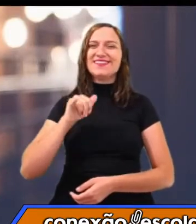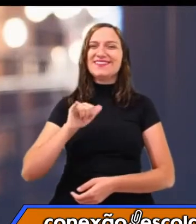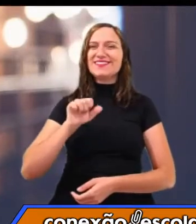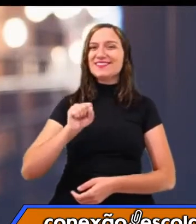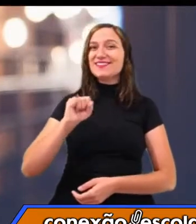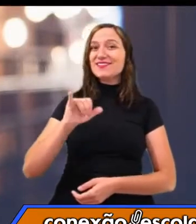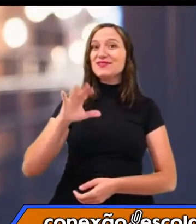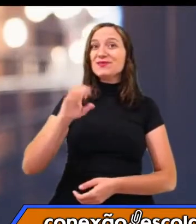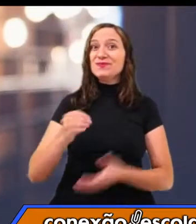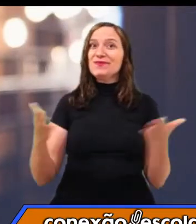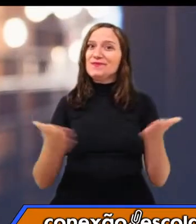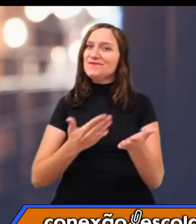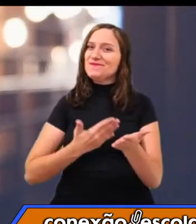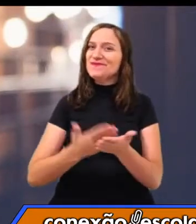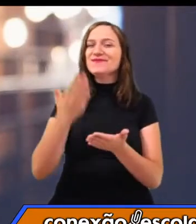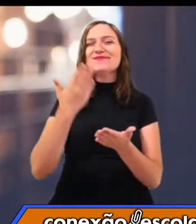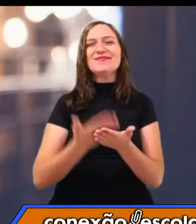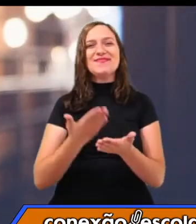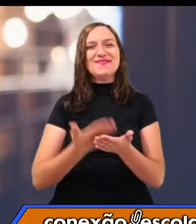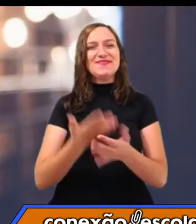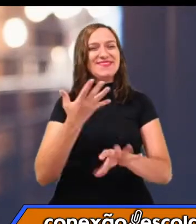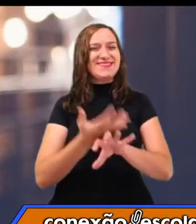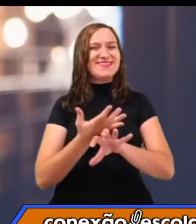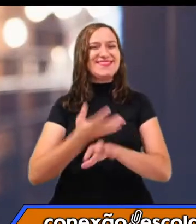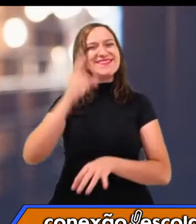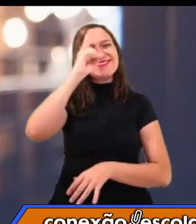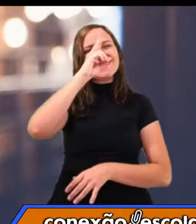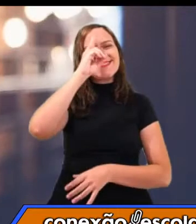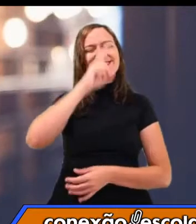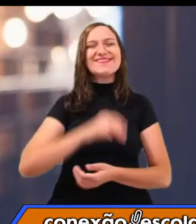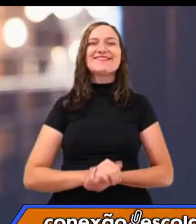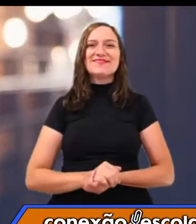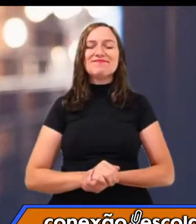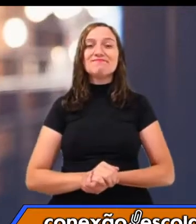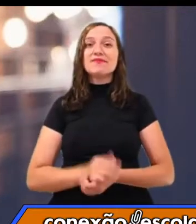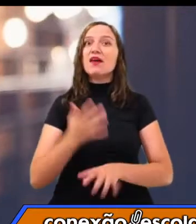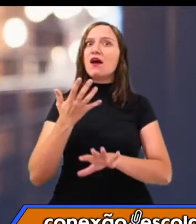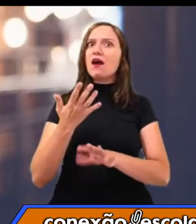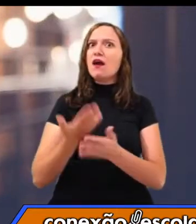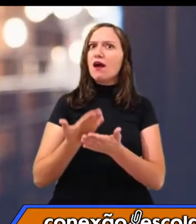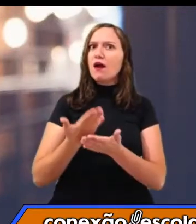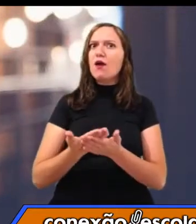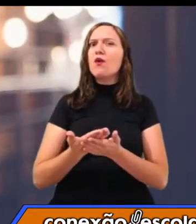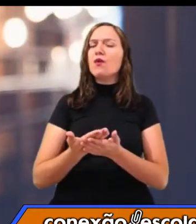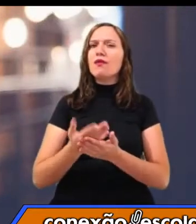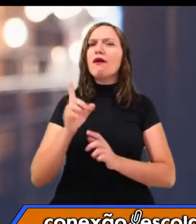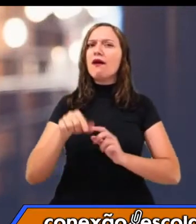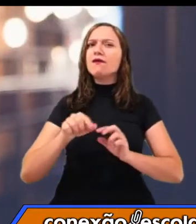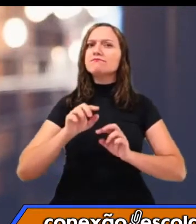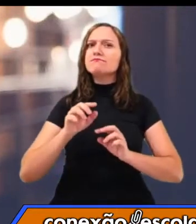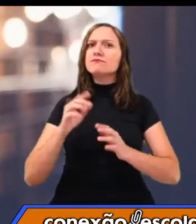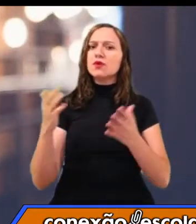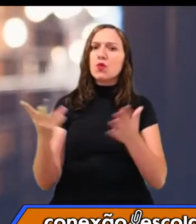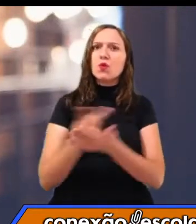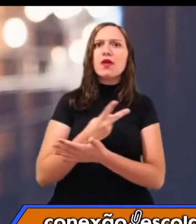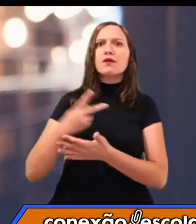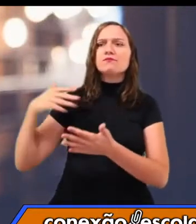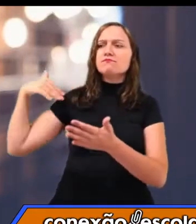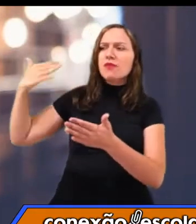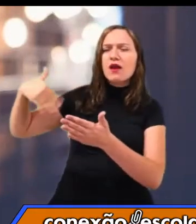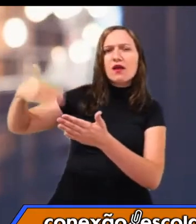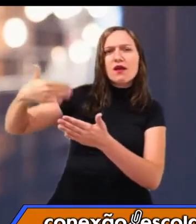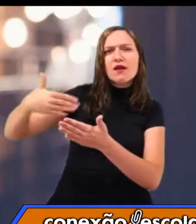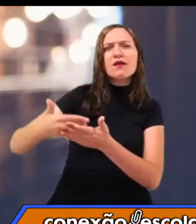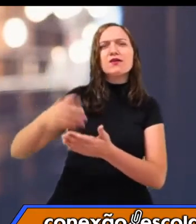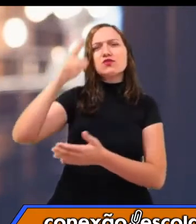História. Na aula sobre as diferentes épocas históricas, a gente viu que os